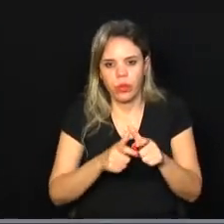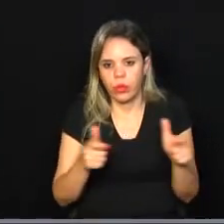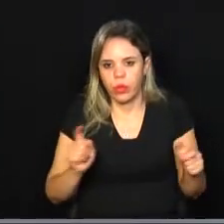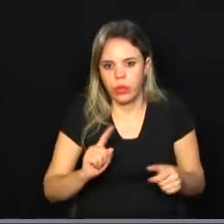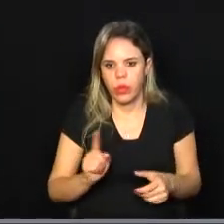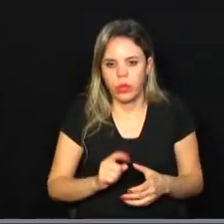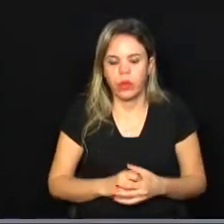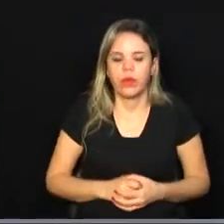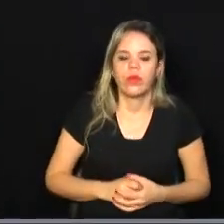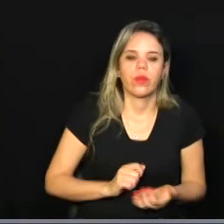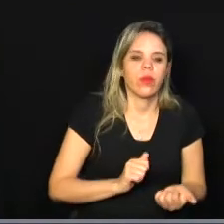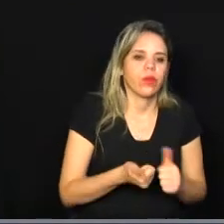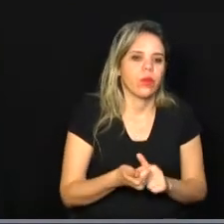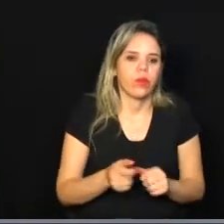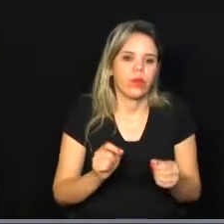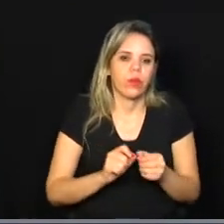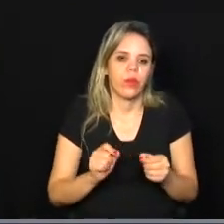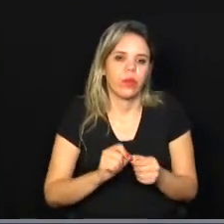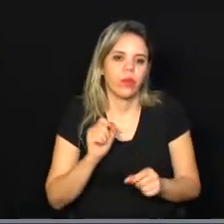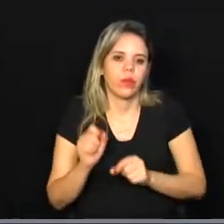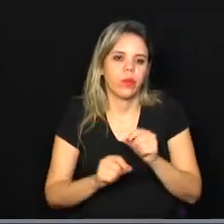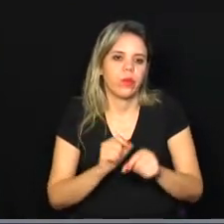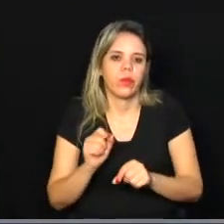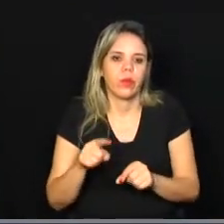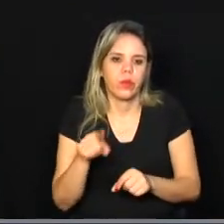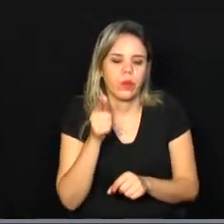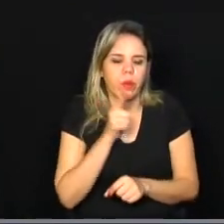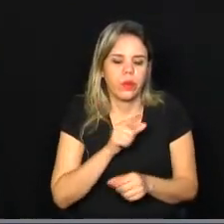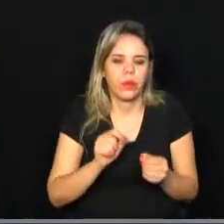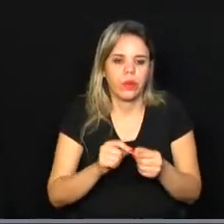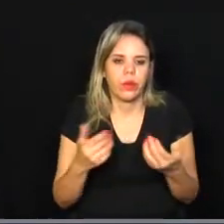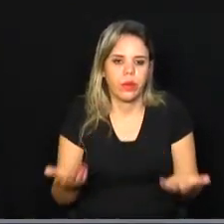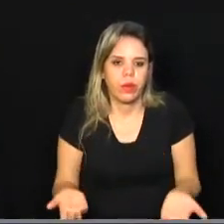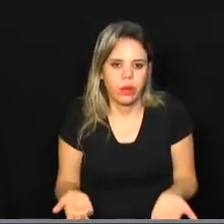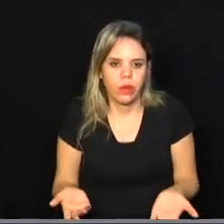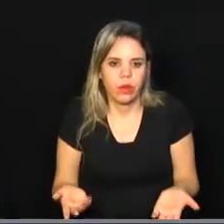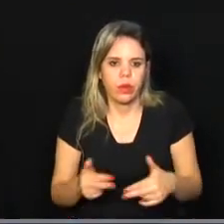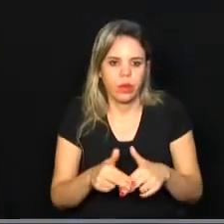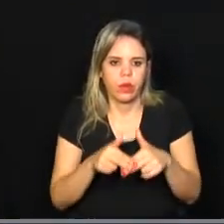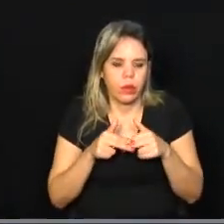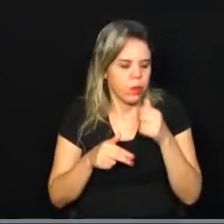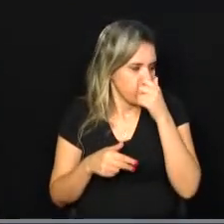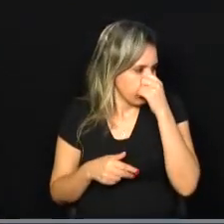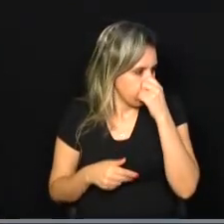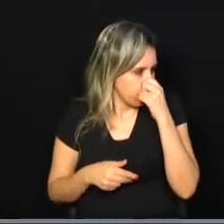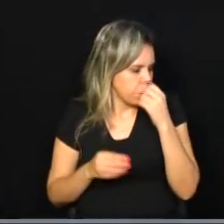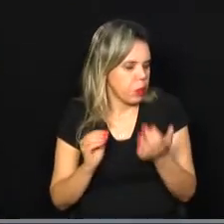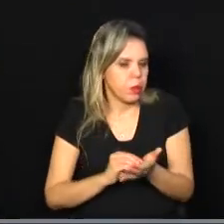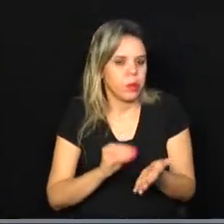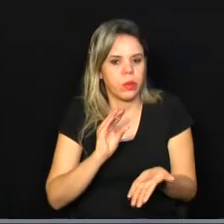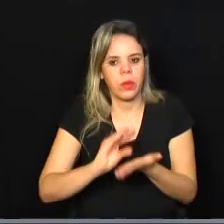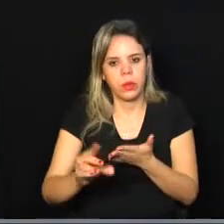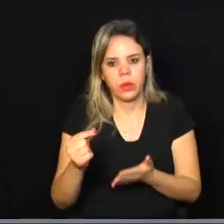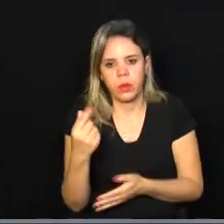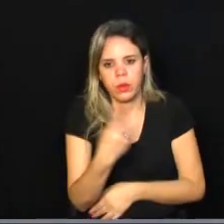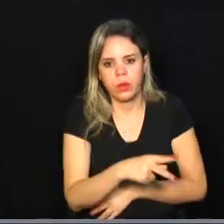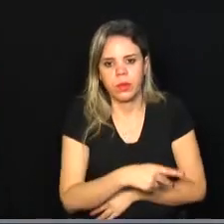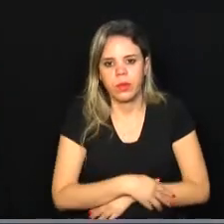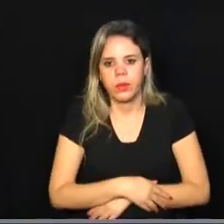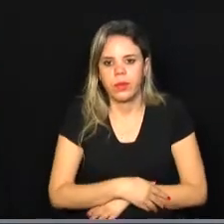grande, os atletas estão fazendo o que eles conseguem fazer por conta da falta de investimento neles.